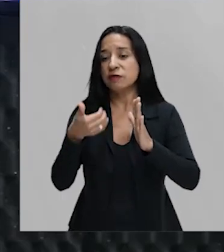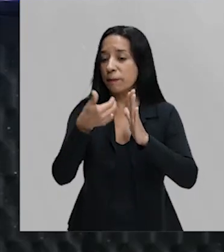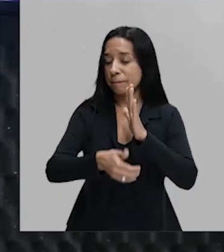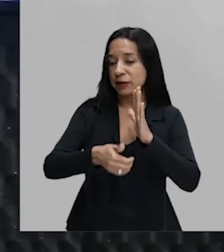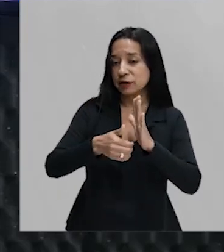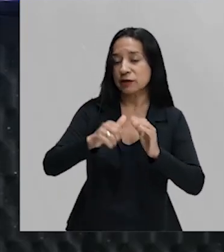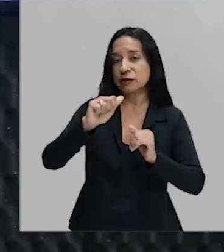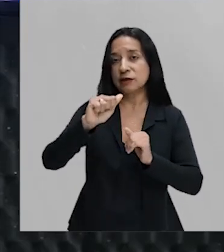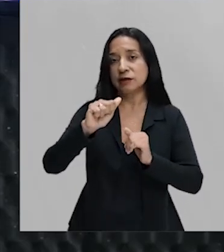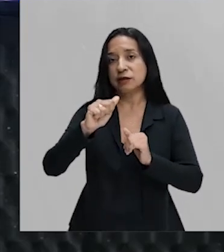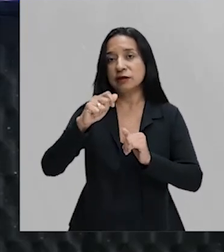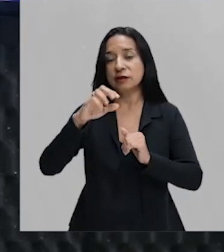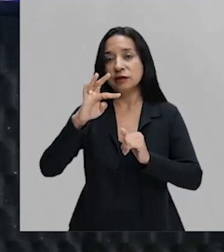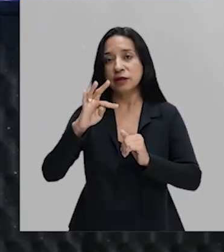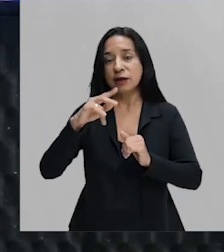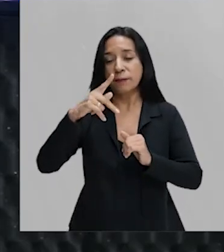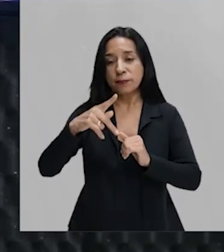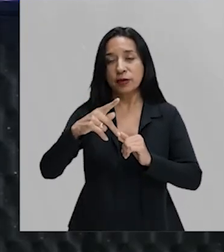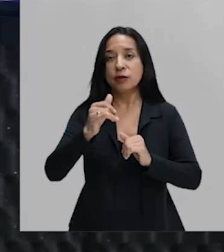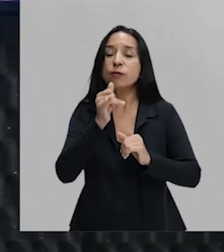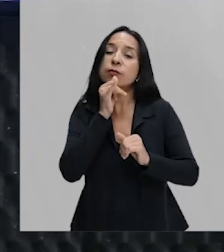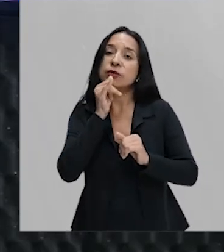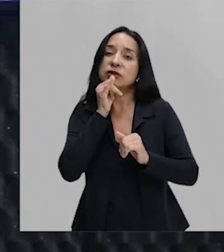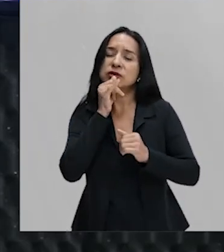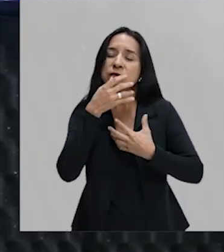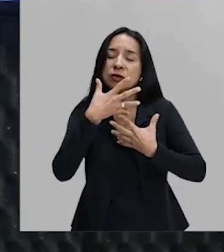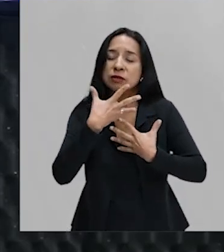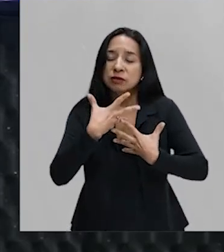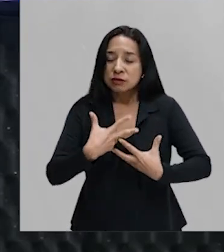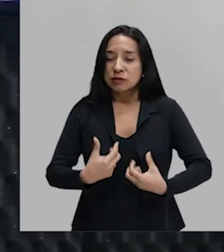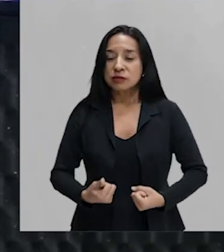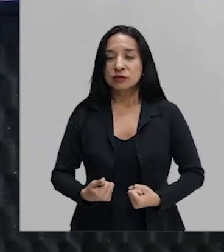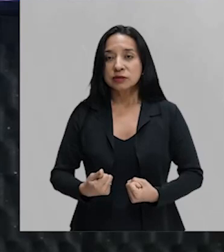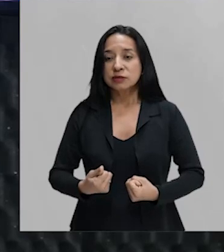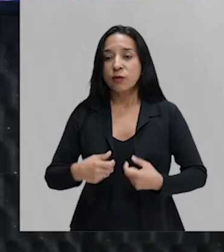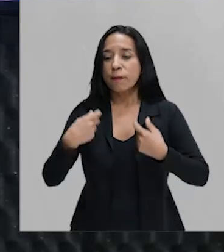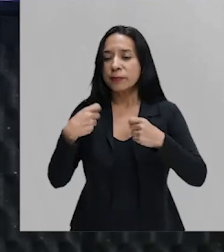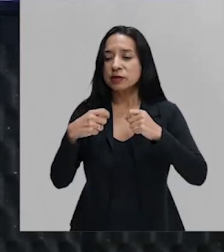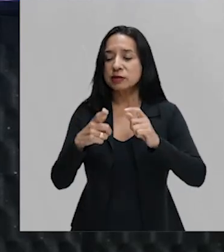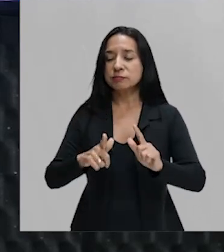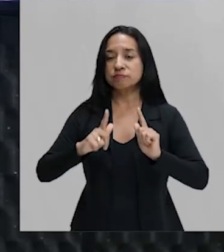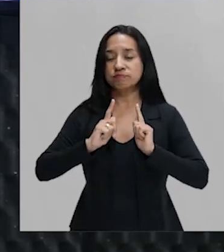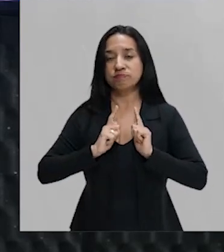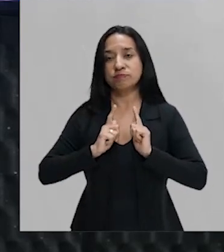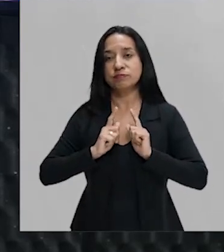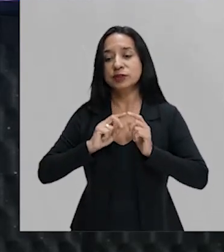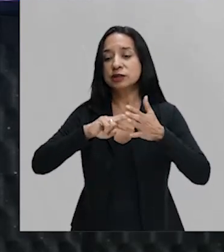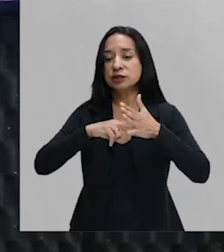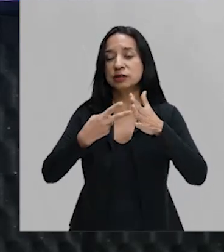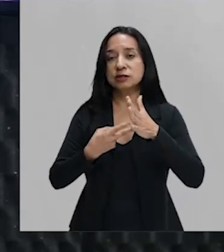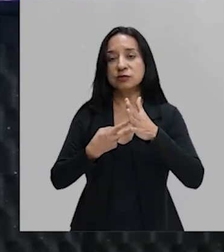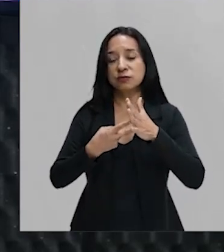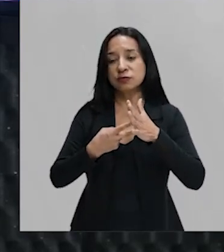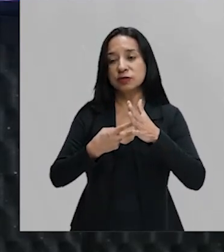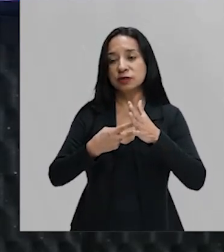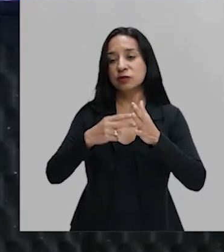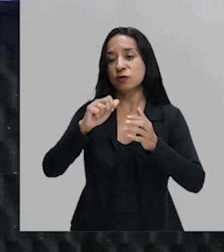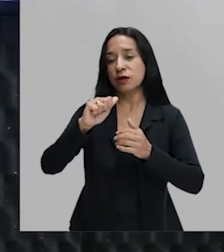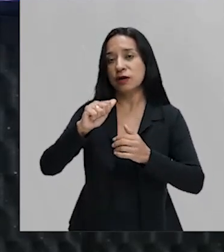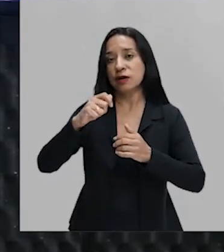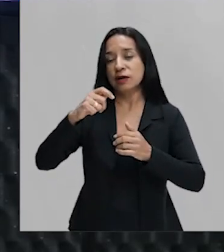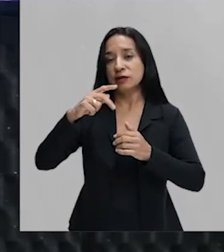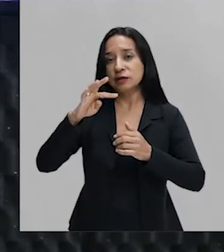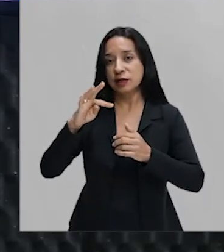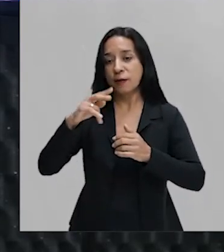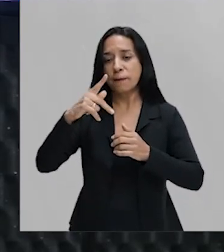ATP. Tá certo, pessoal? Quando você, por exemplo, está cansado, está precisando descansar, quer dizer que o seu estoque de ATP já